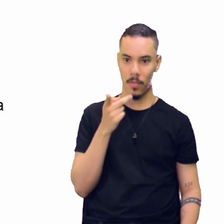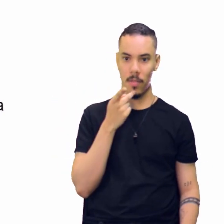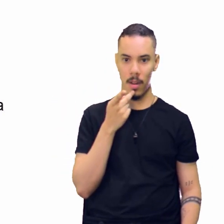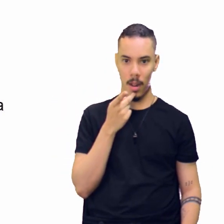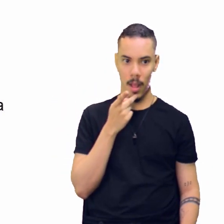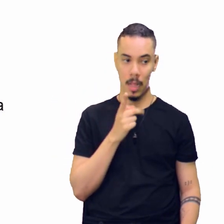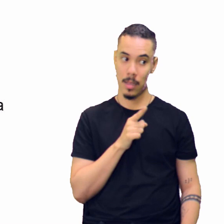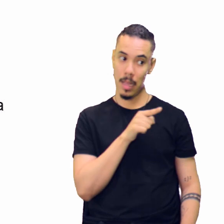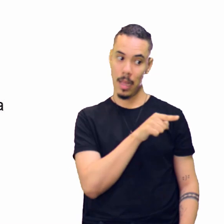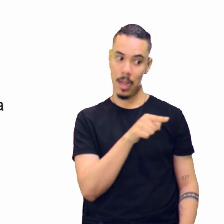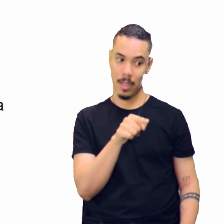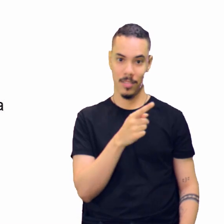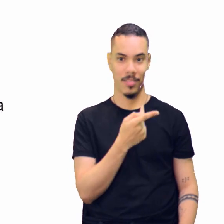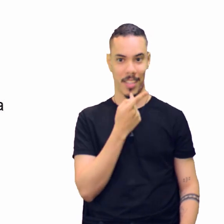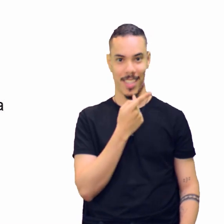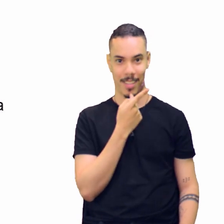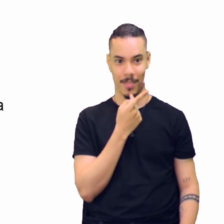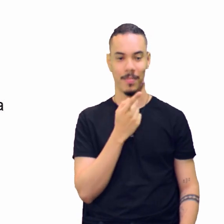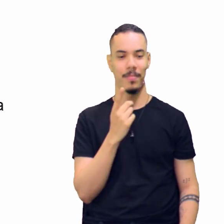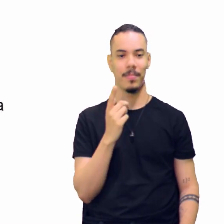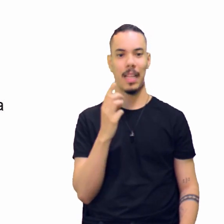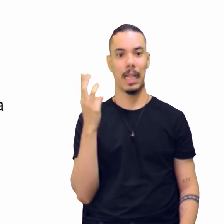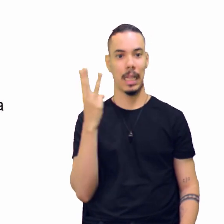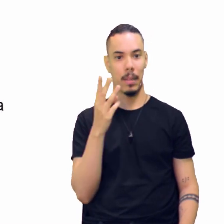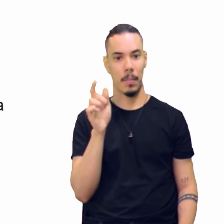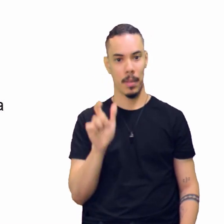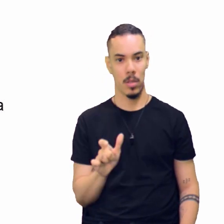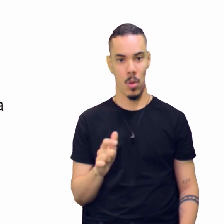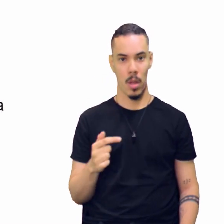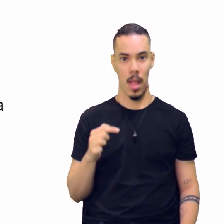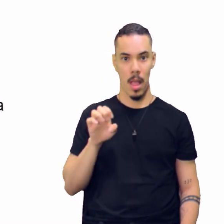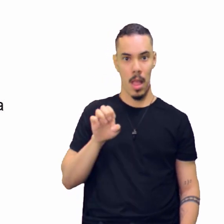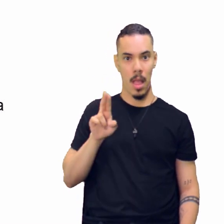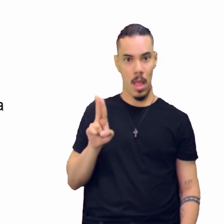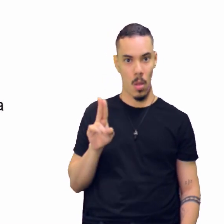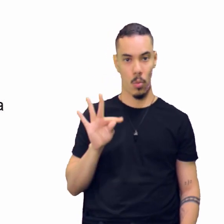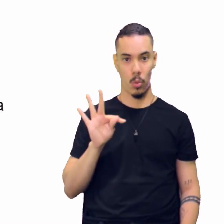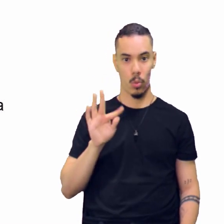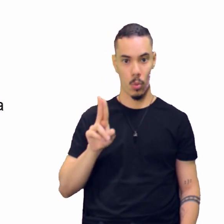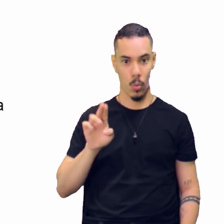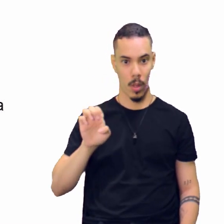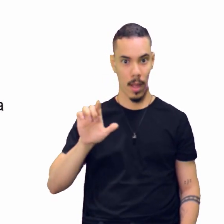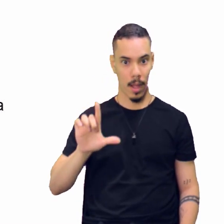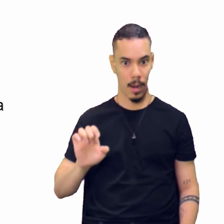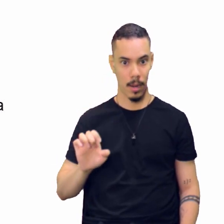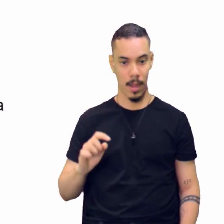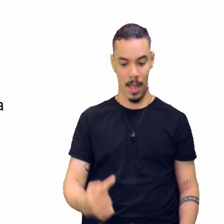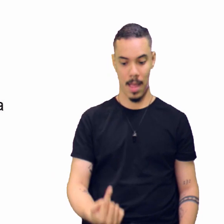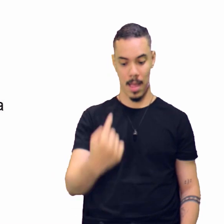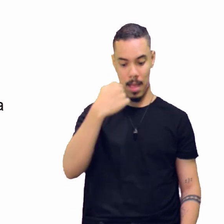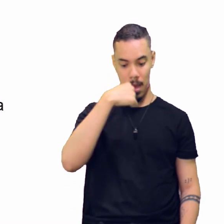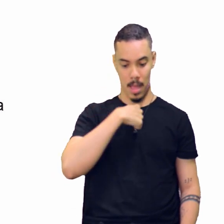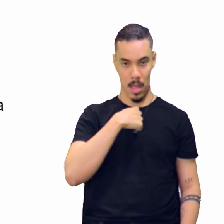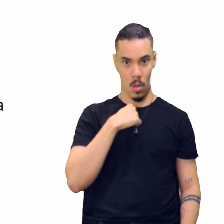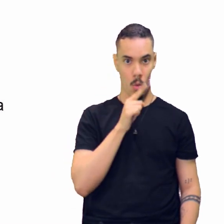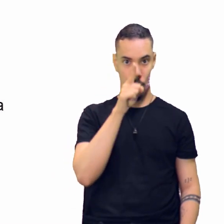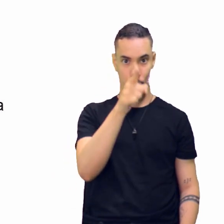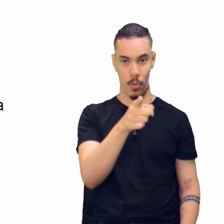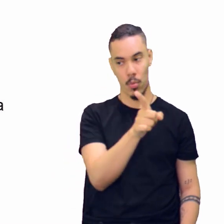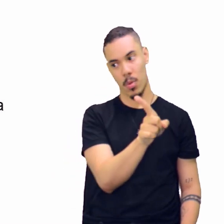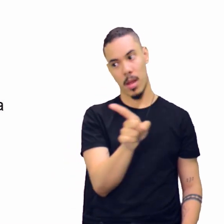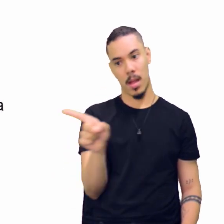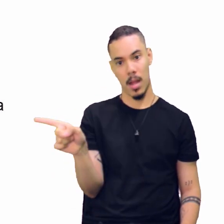são as pessoas, né? São três. Eu, tu e ele, ó... Ó, eu, pessoa que